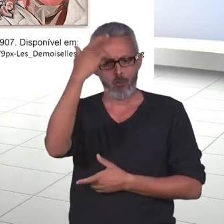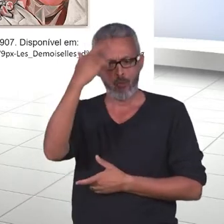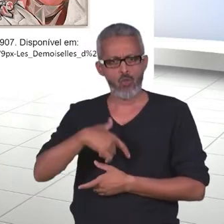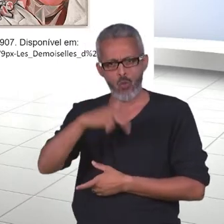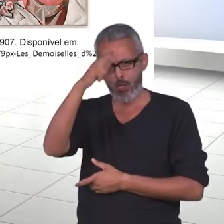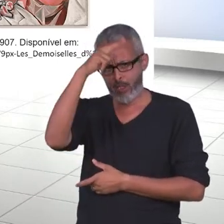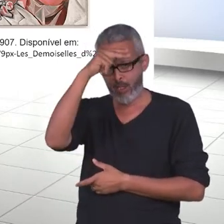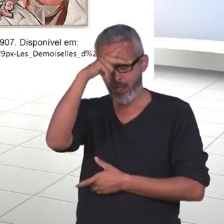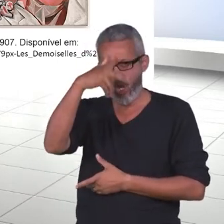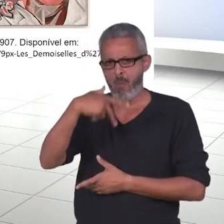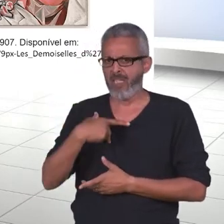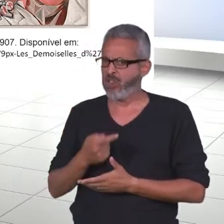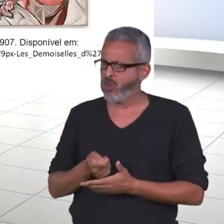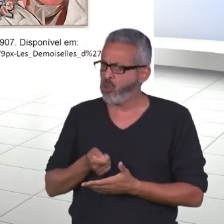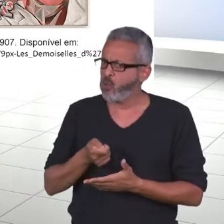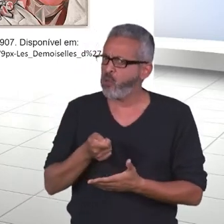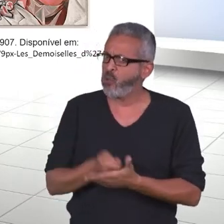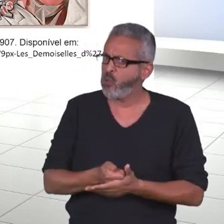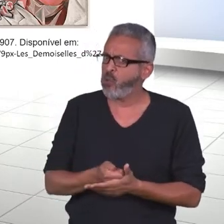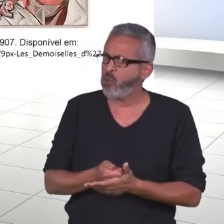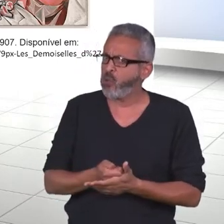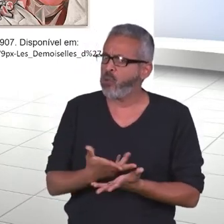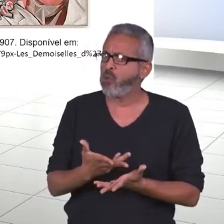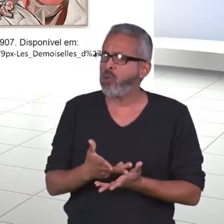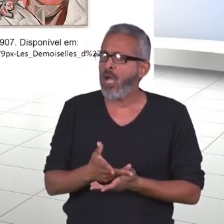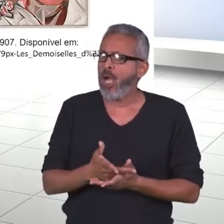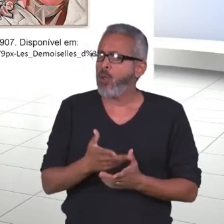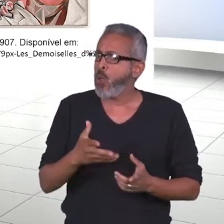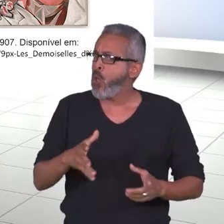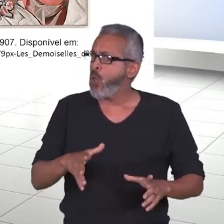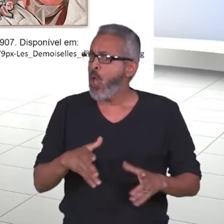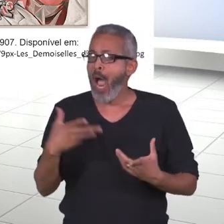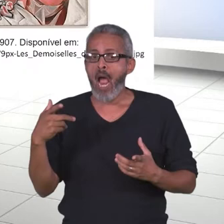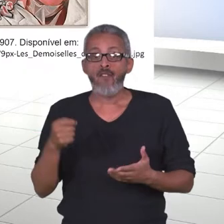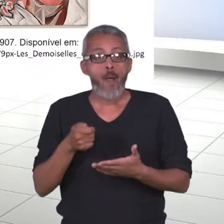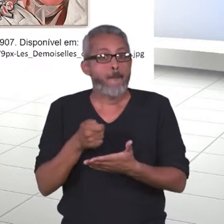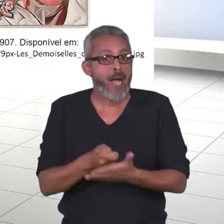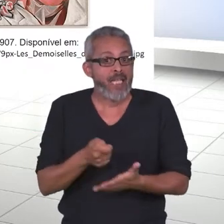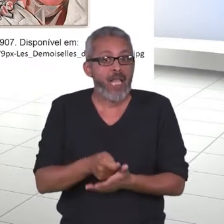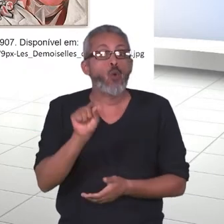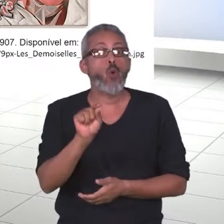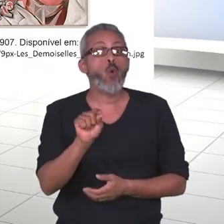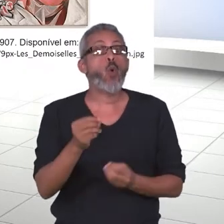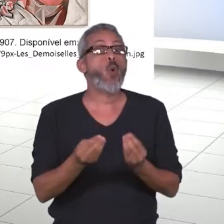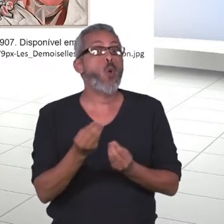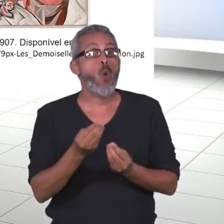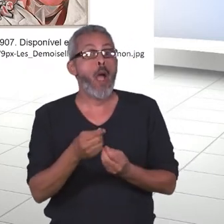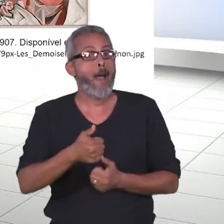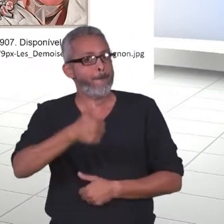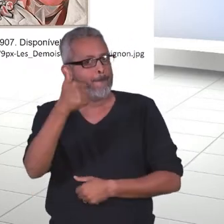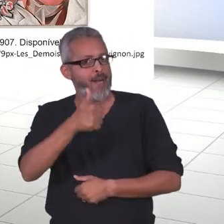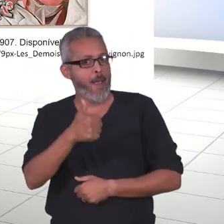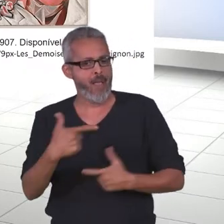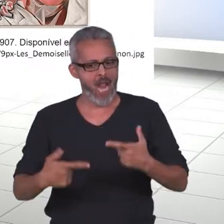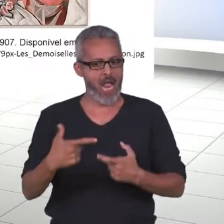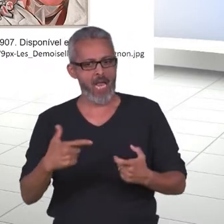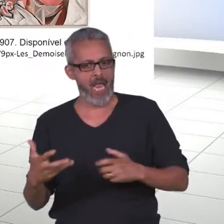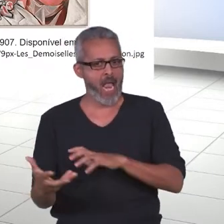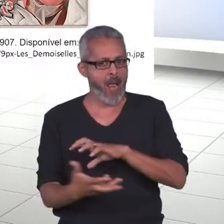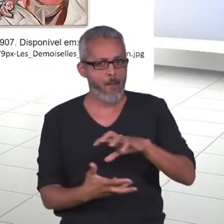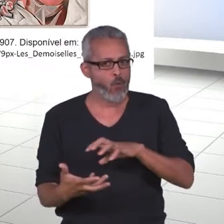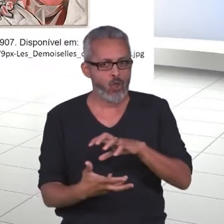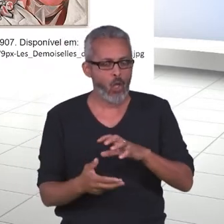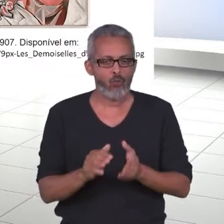geométricas, apresentando diferentes perspectivas que se sobrepõem, utilizando-se da técnica da colagem ou